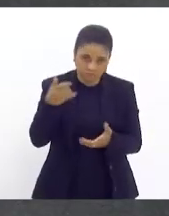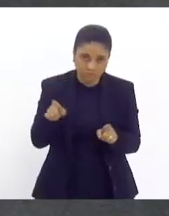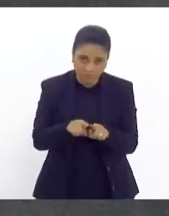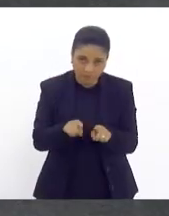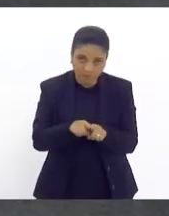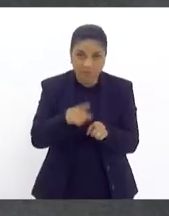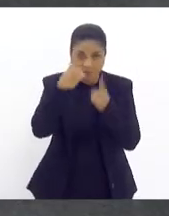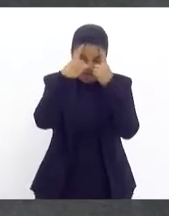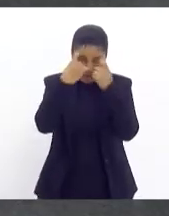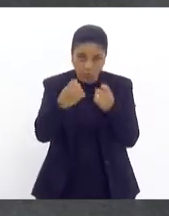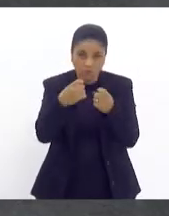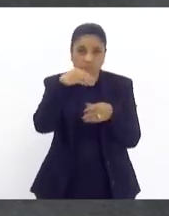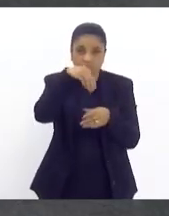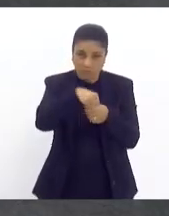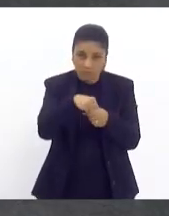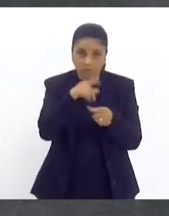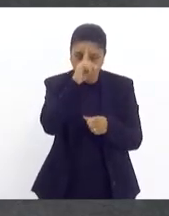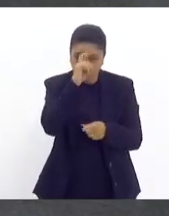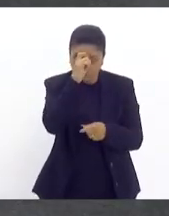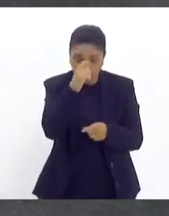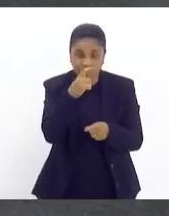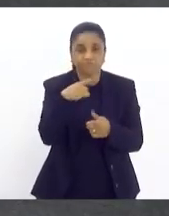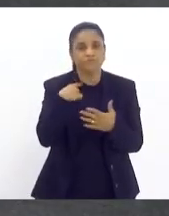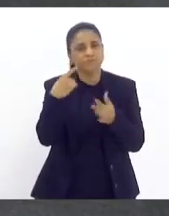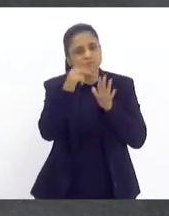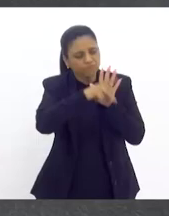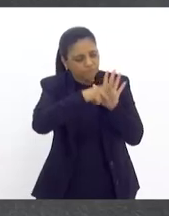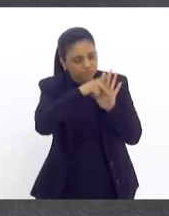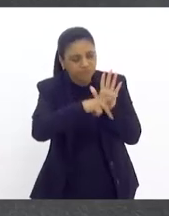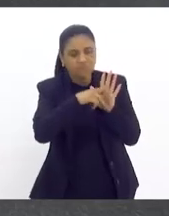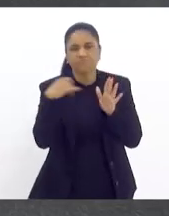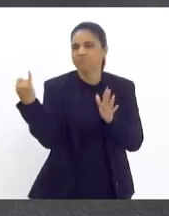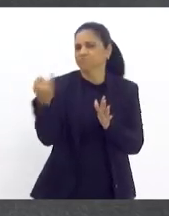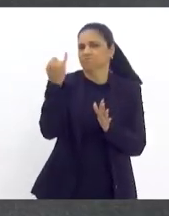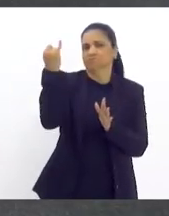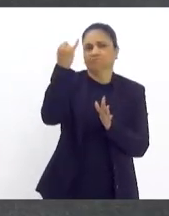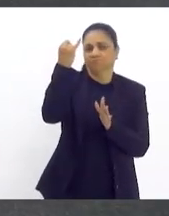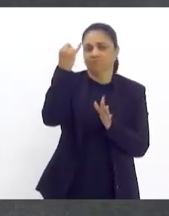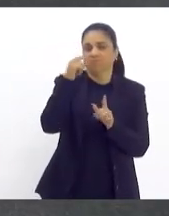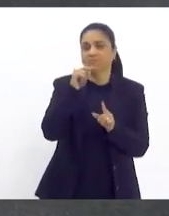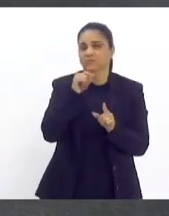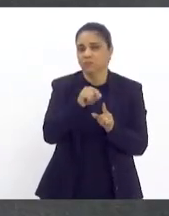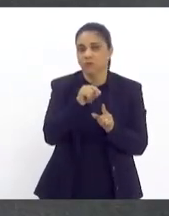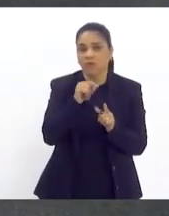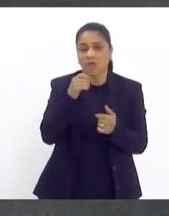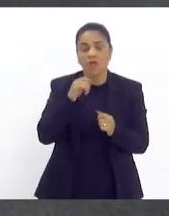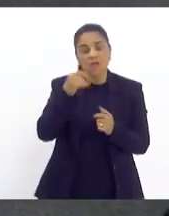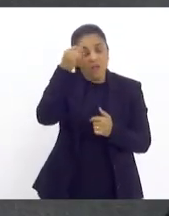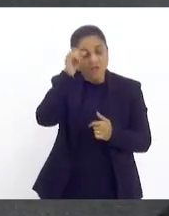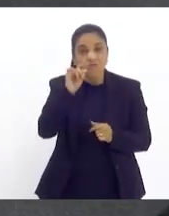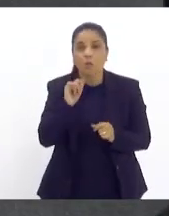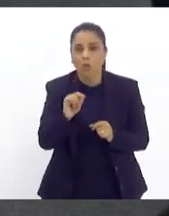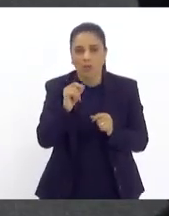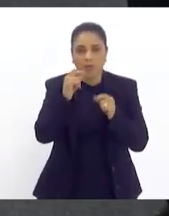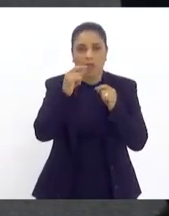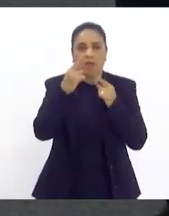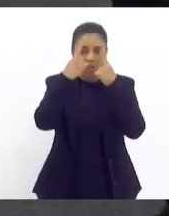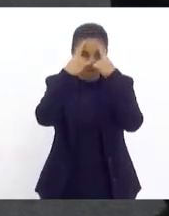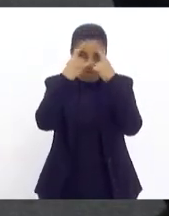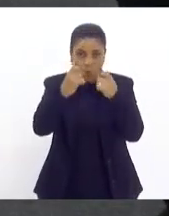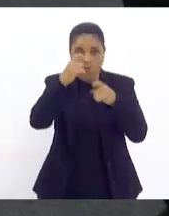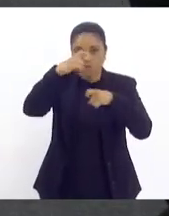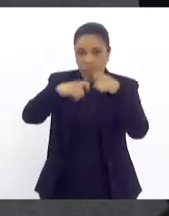projeto de lei e a gravidade daquilo que a gente quer impedir que é a prática da violência sexual